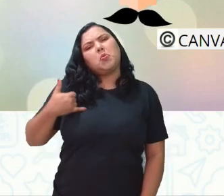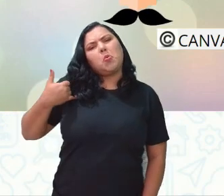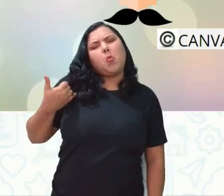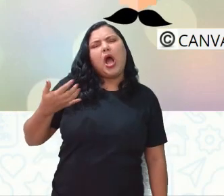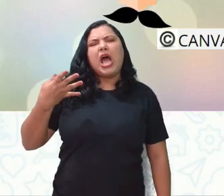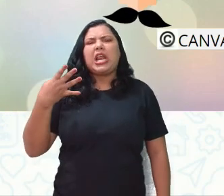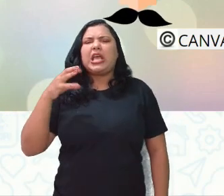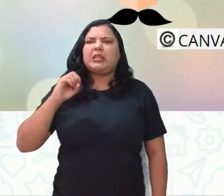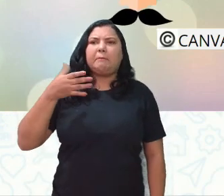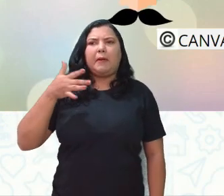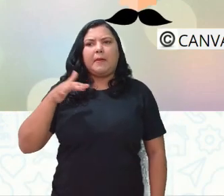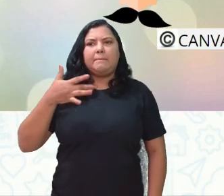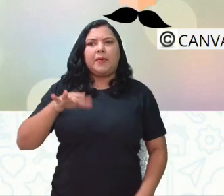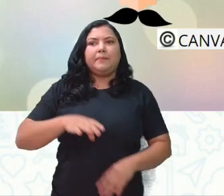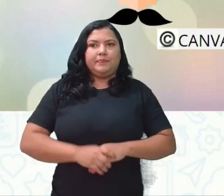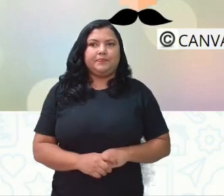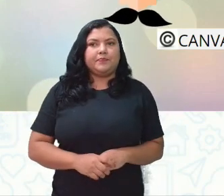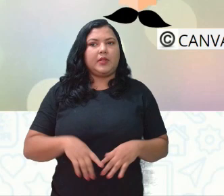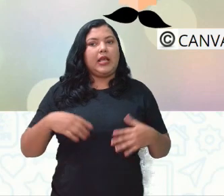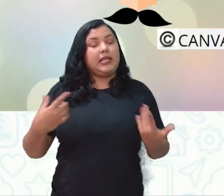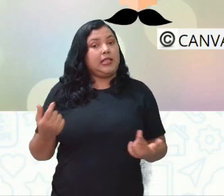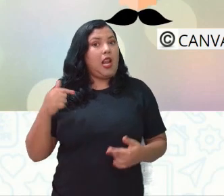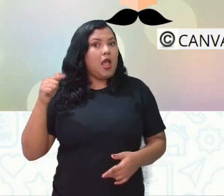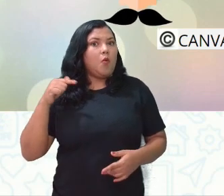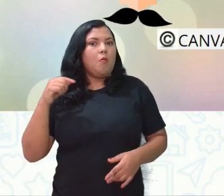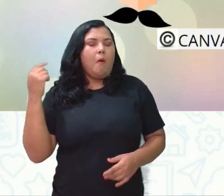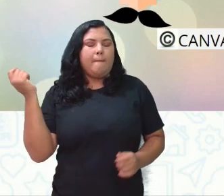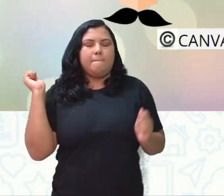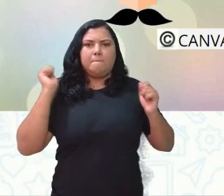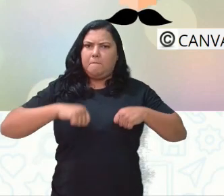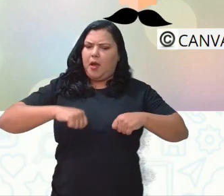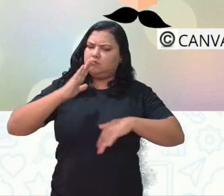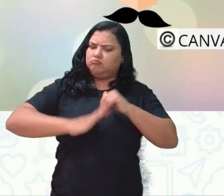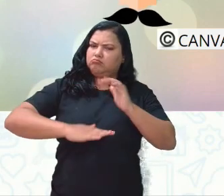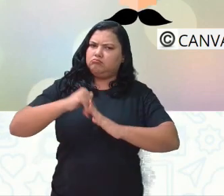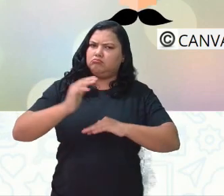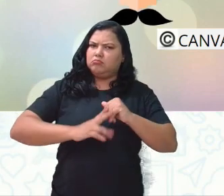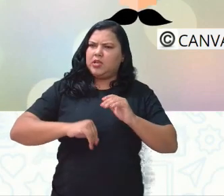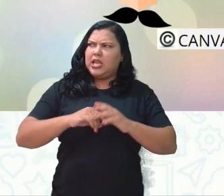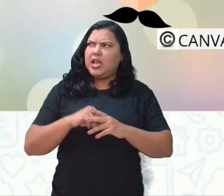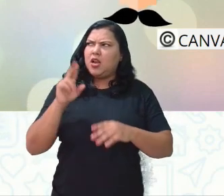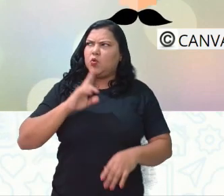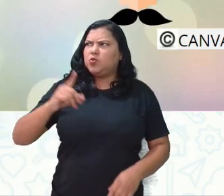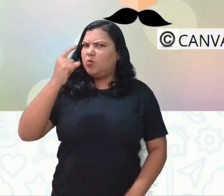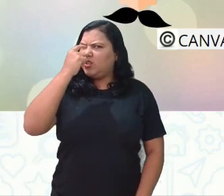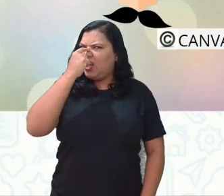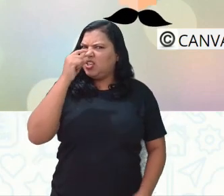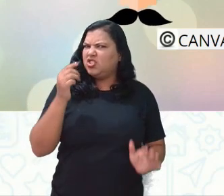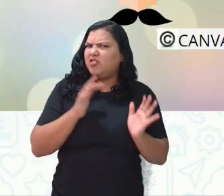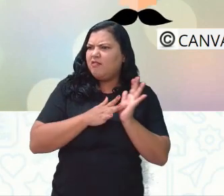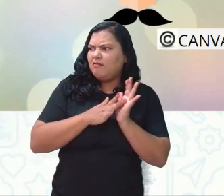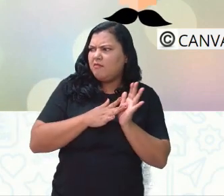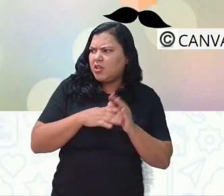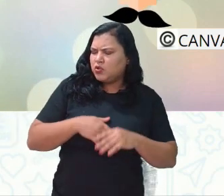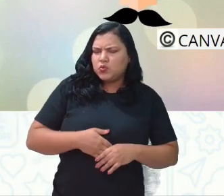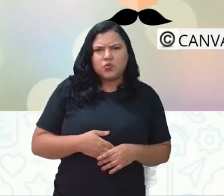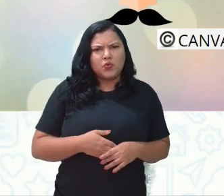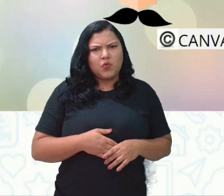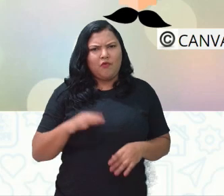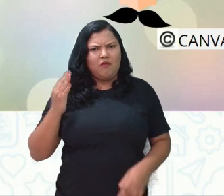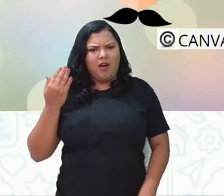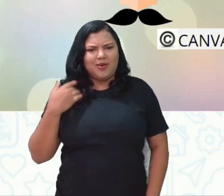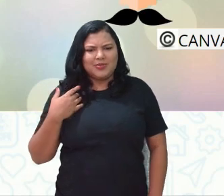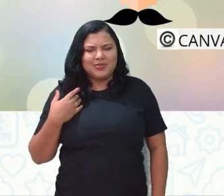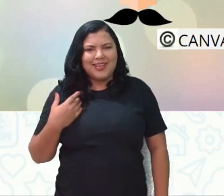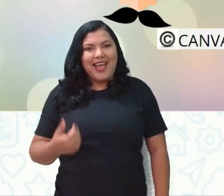como profissional e cidadão. Um dia, apareceu em casa com um nariz postiço. Passado o susto, a mulher e a